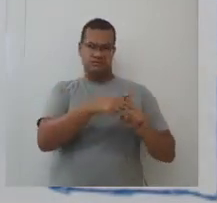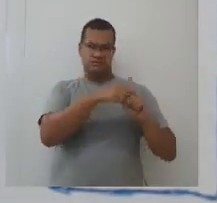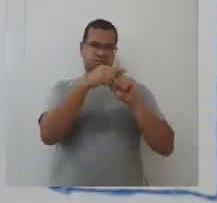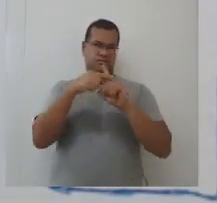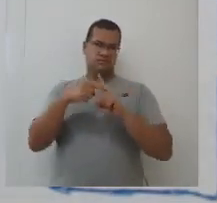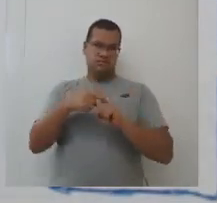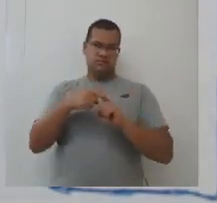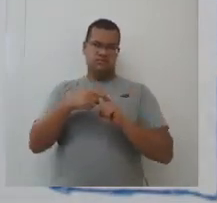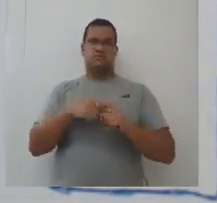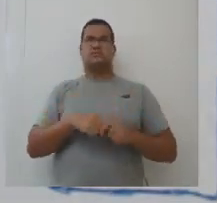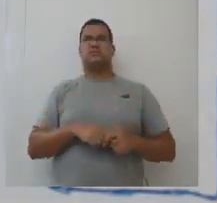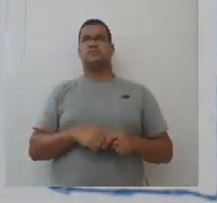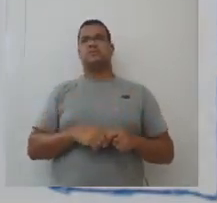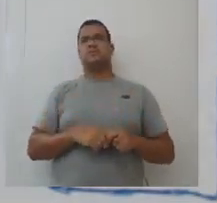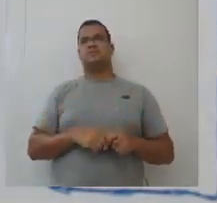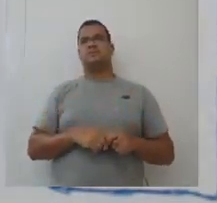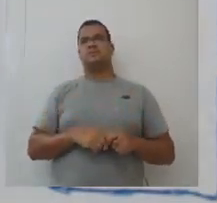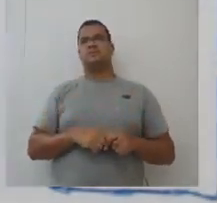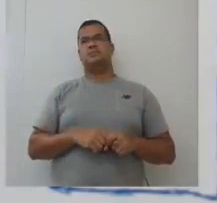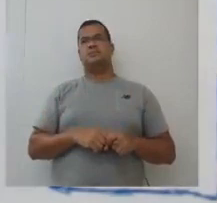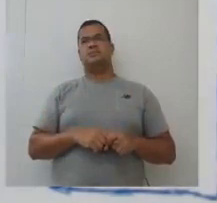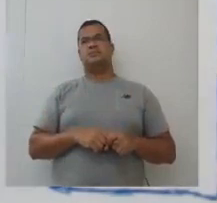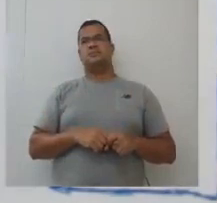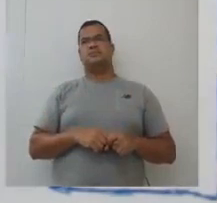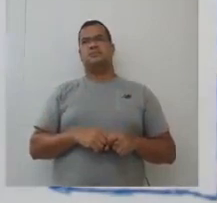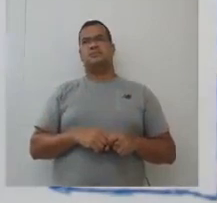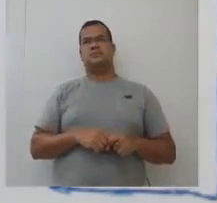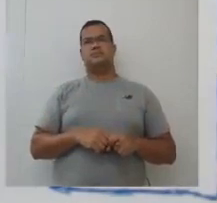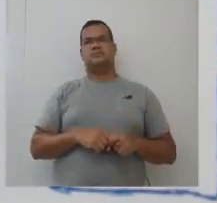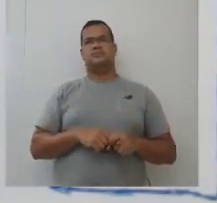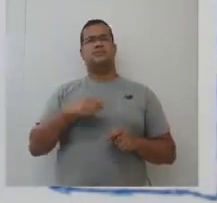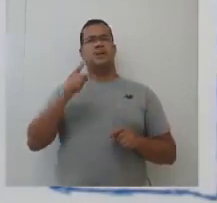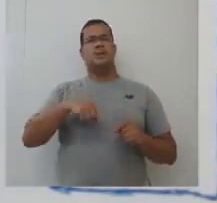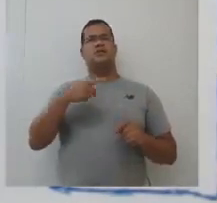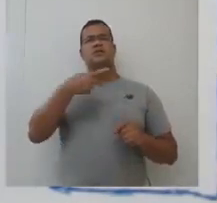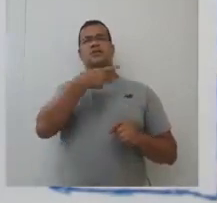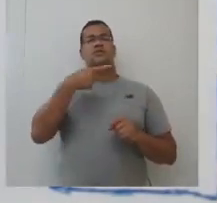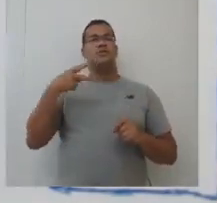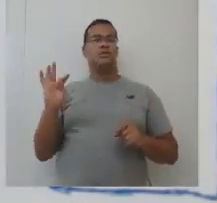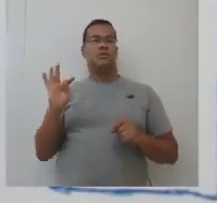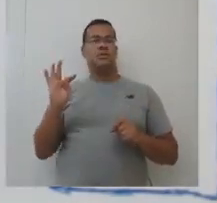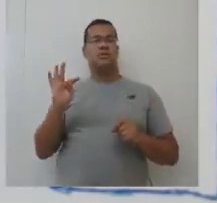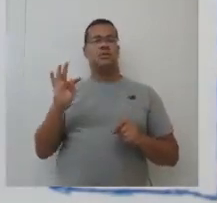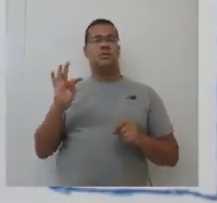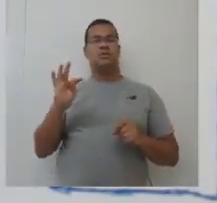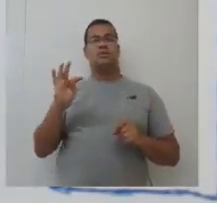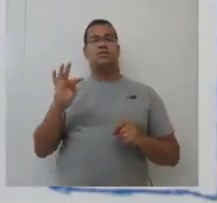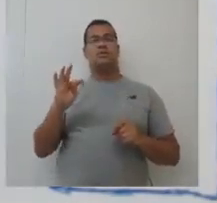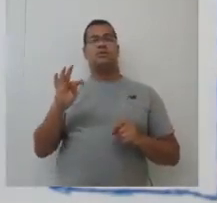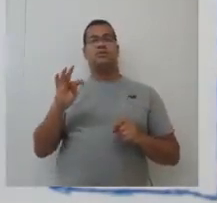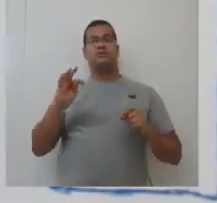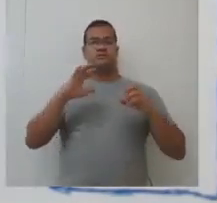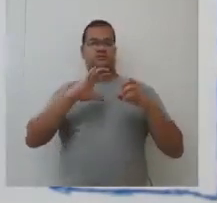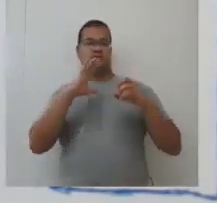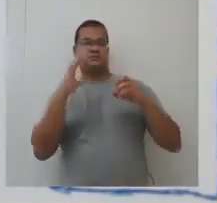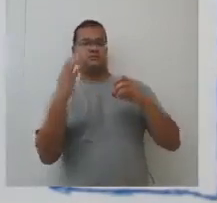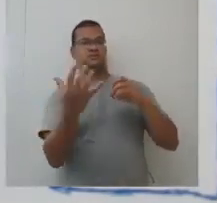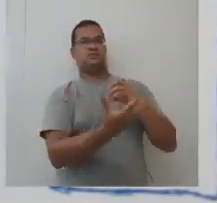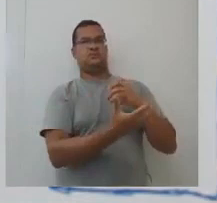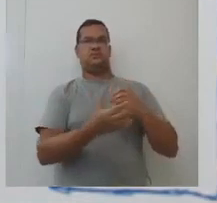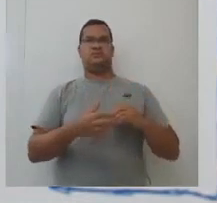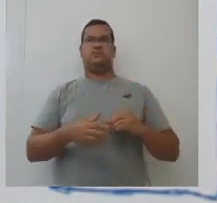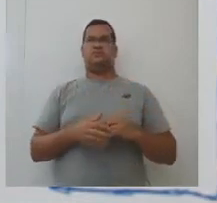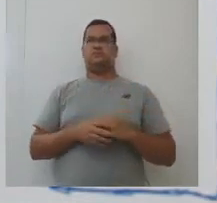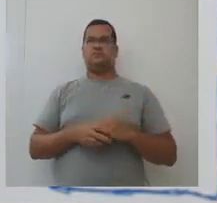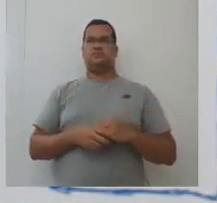ela gera próximo a ela um vetor chamado vetor campo elétrico, que é um